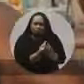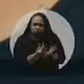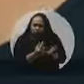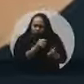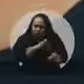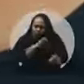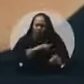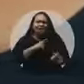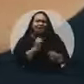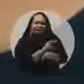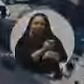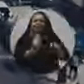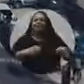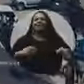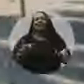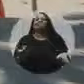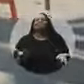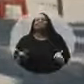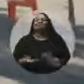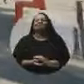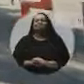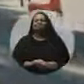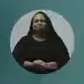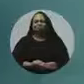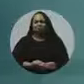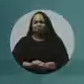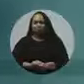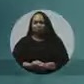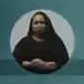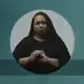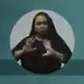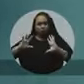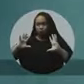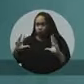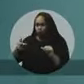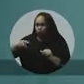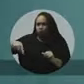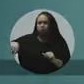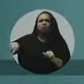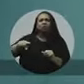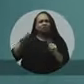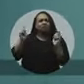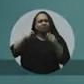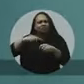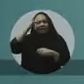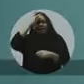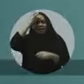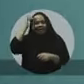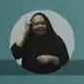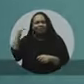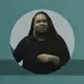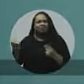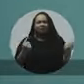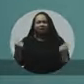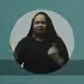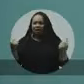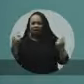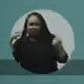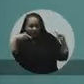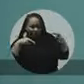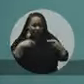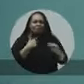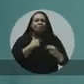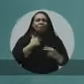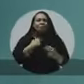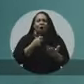emprego e renda para alguém. Com tudo isso, faz com que as pessoas venham, né, ver, venham